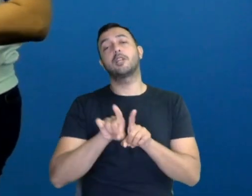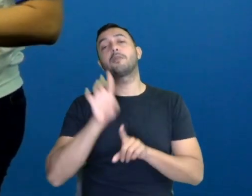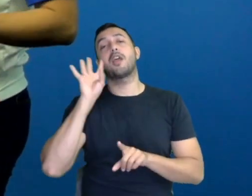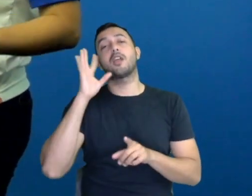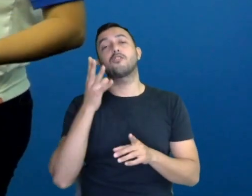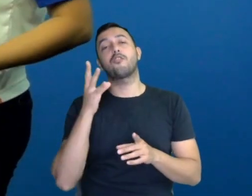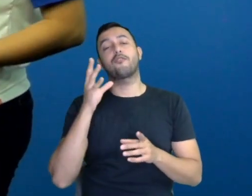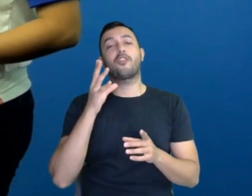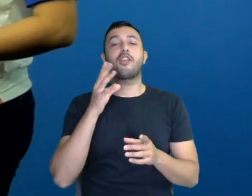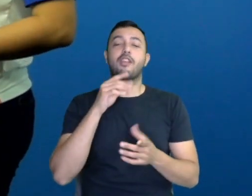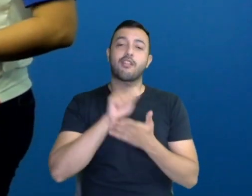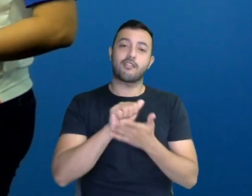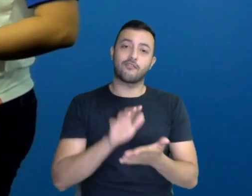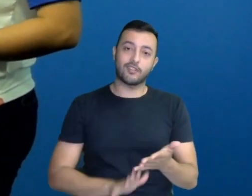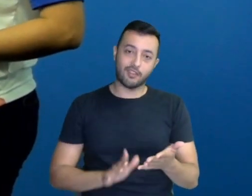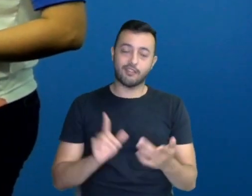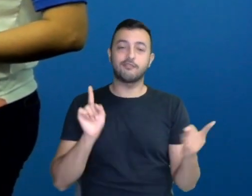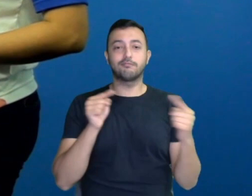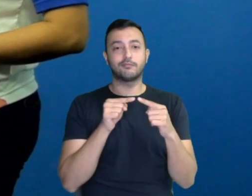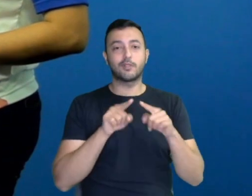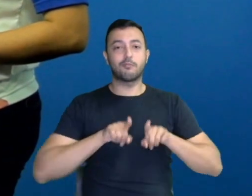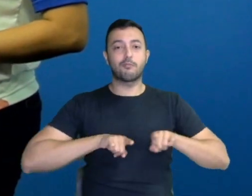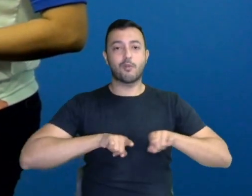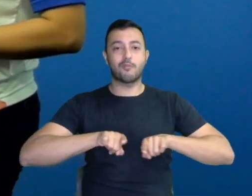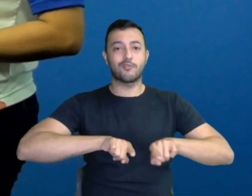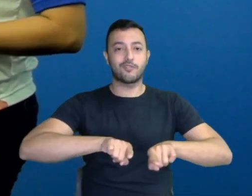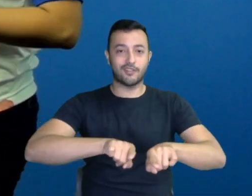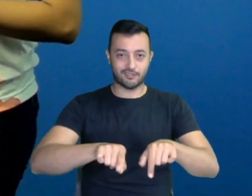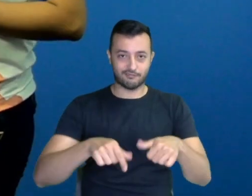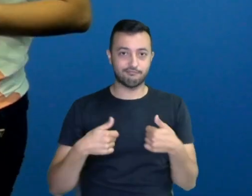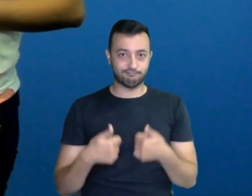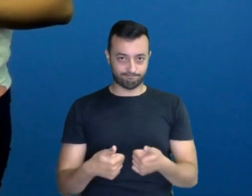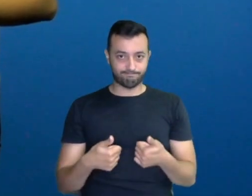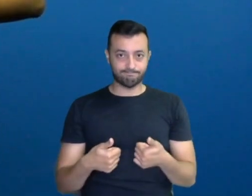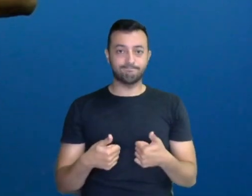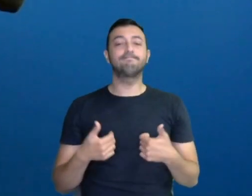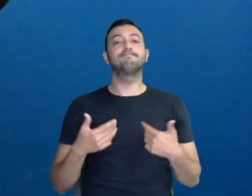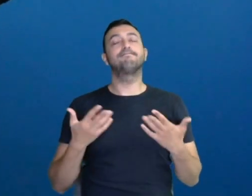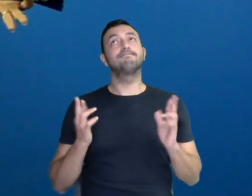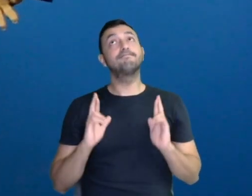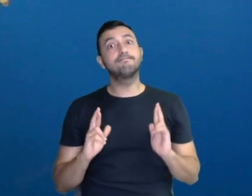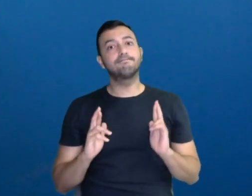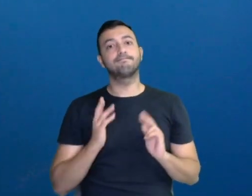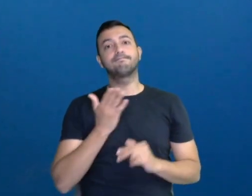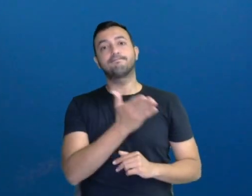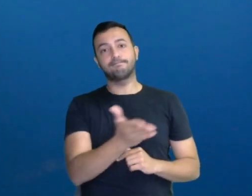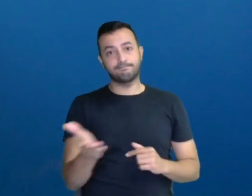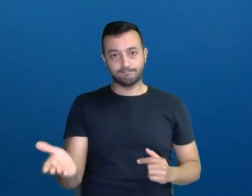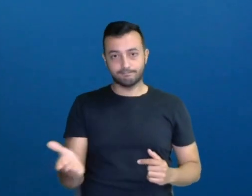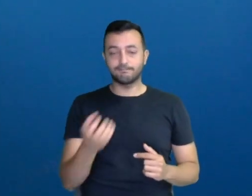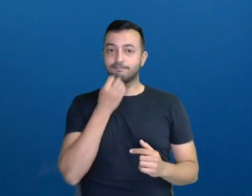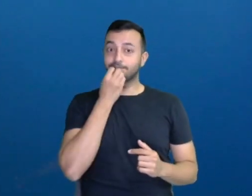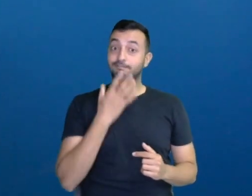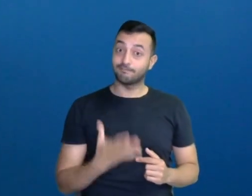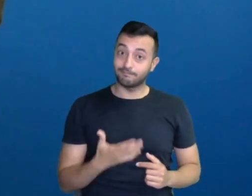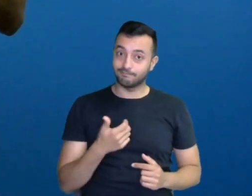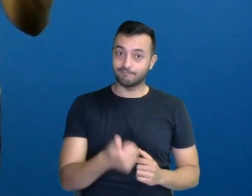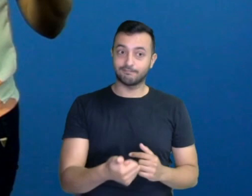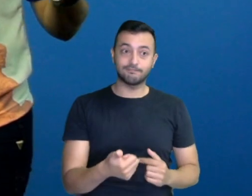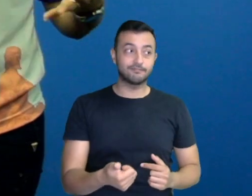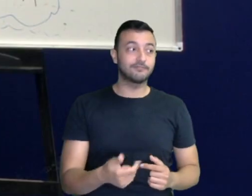exercícios aplicando essa ideia de proporcionalidade, tá bom? Então, espero que vocês fiquem bem, que